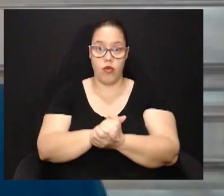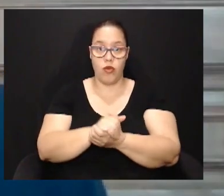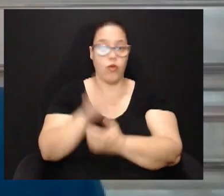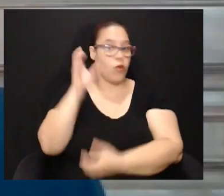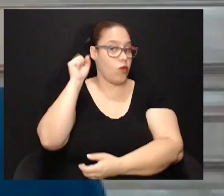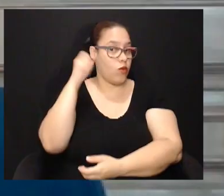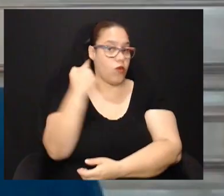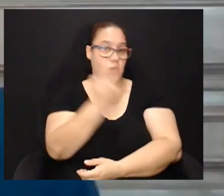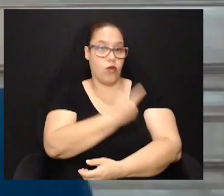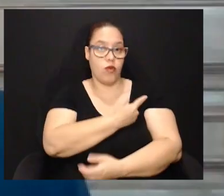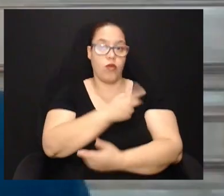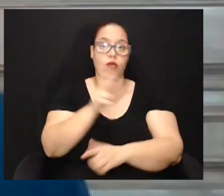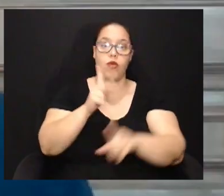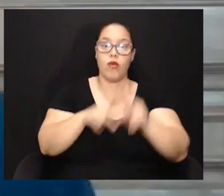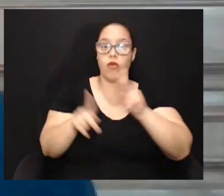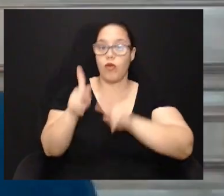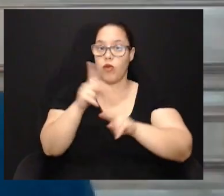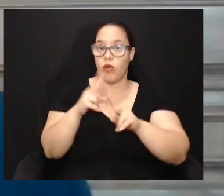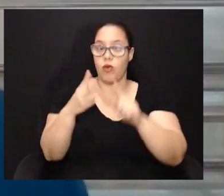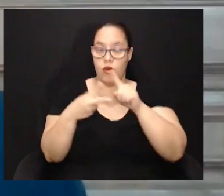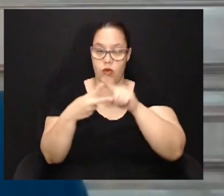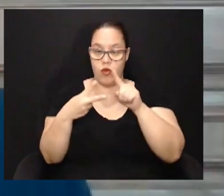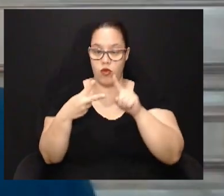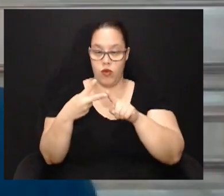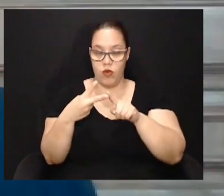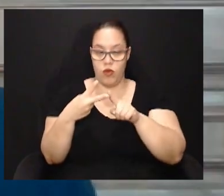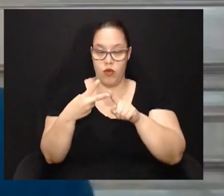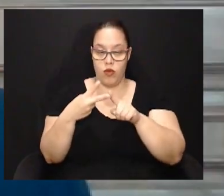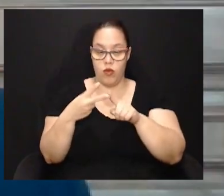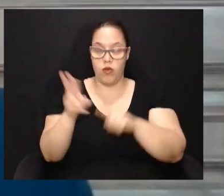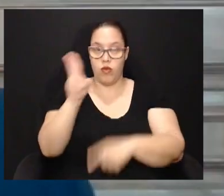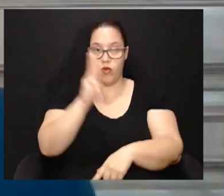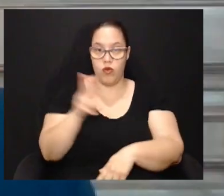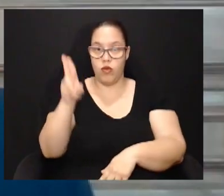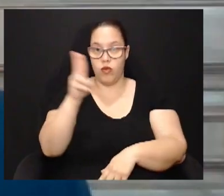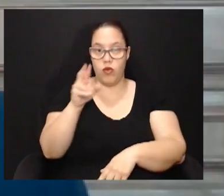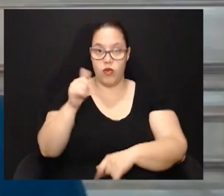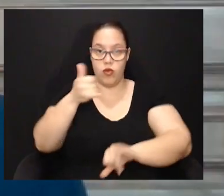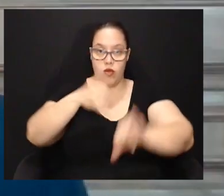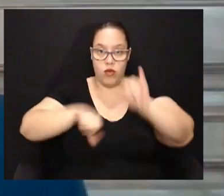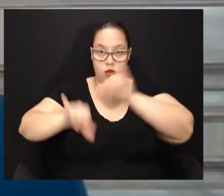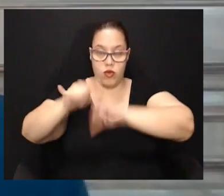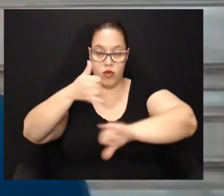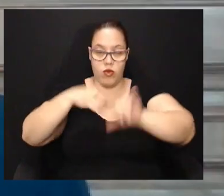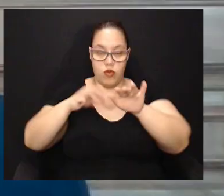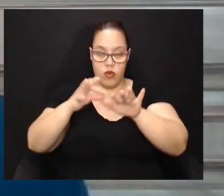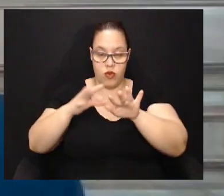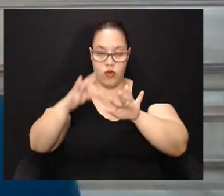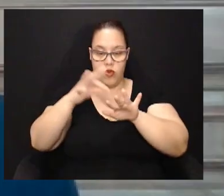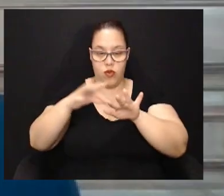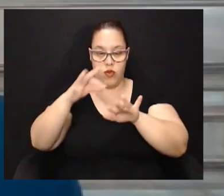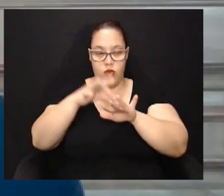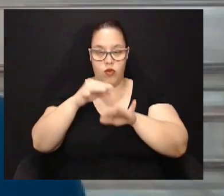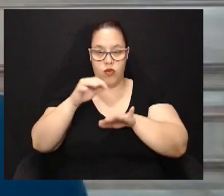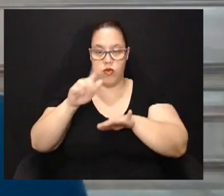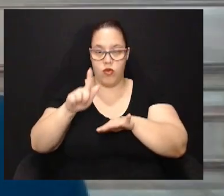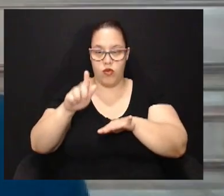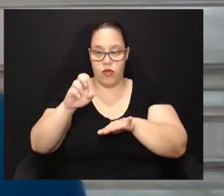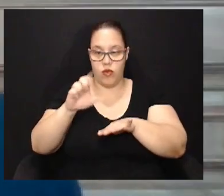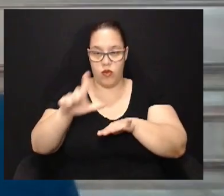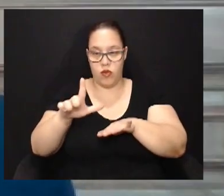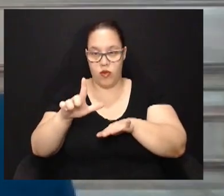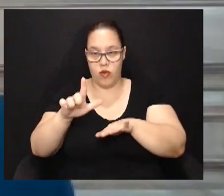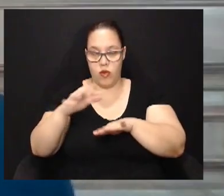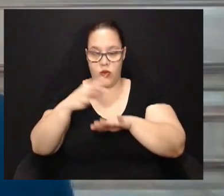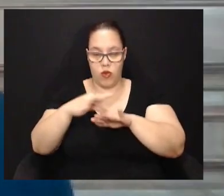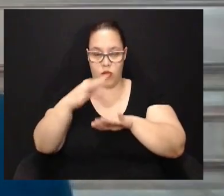com os ouvintes, com a nossa população. São duas substâncias que são utilizadas para procedimentos de unha em gel, os